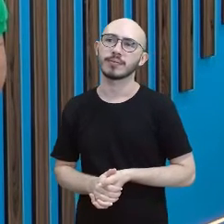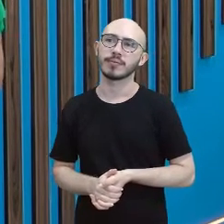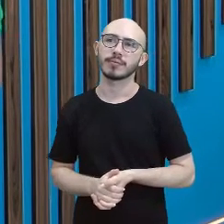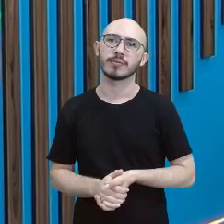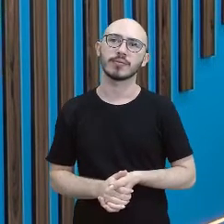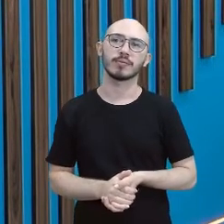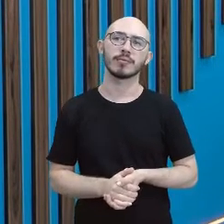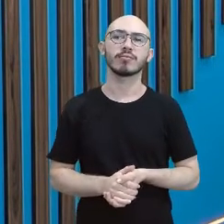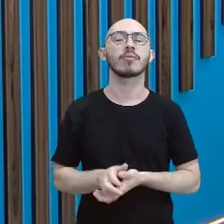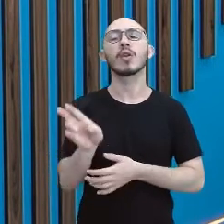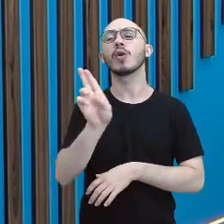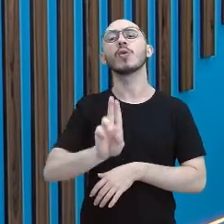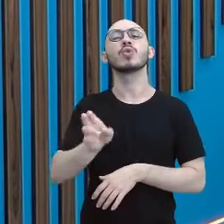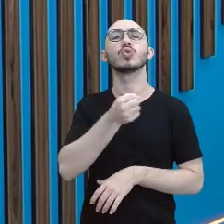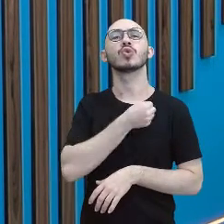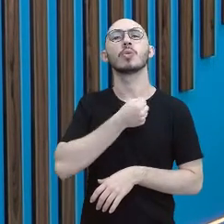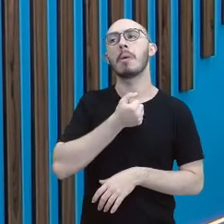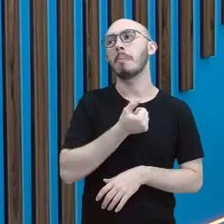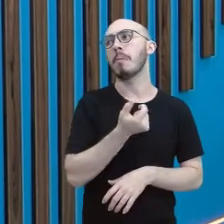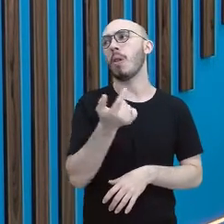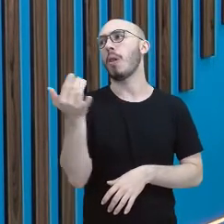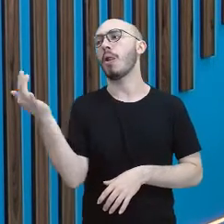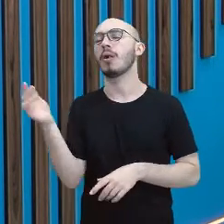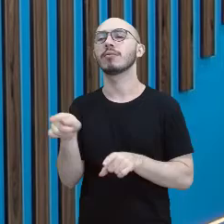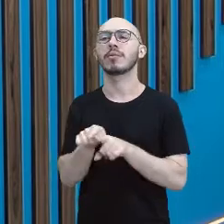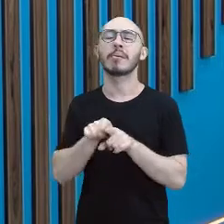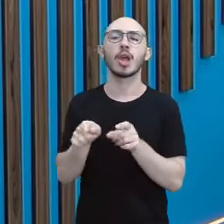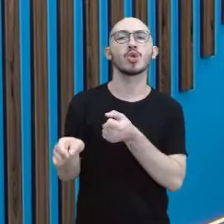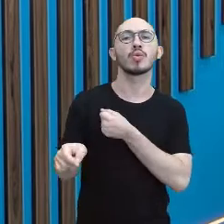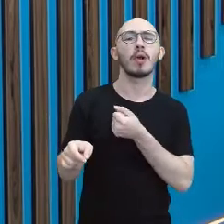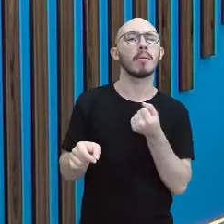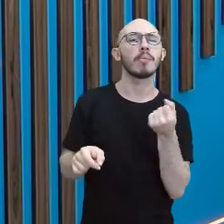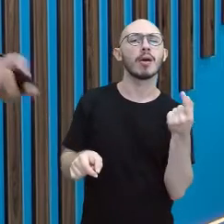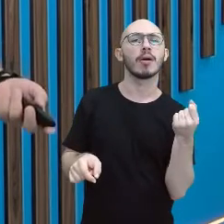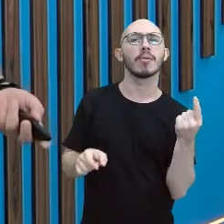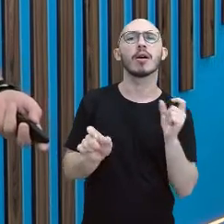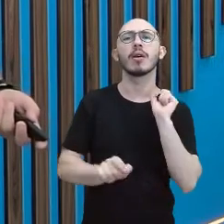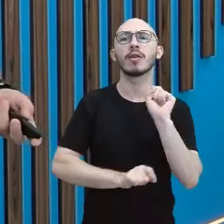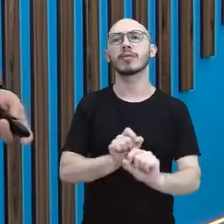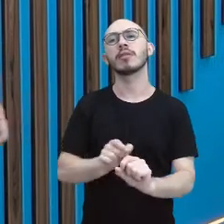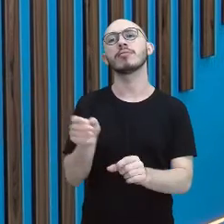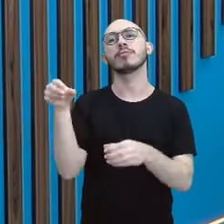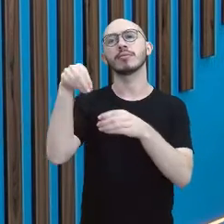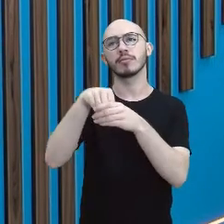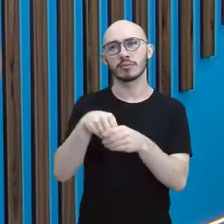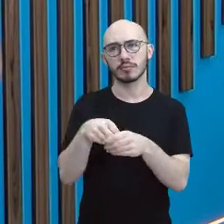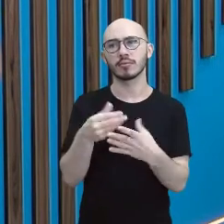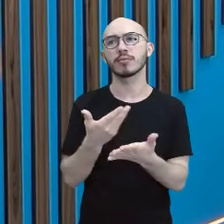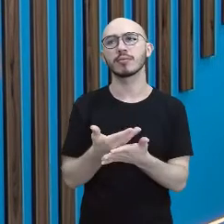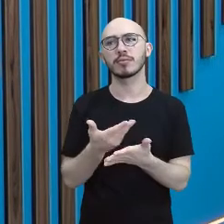a manipulação de números muito grandes e números muito pequenos, ela vai fazer parte do